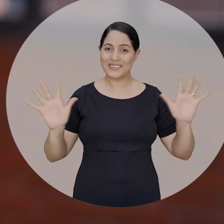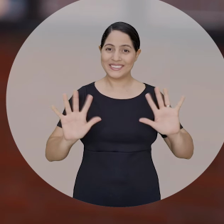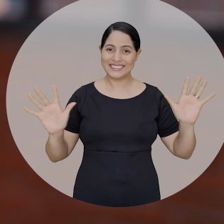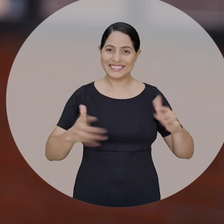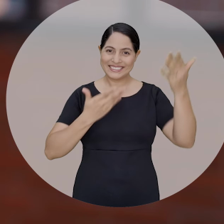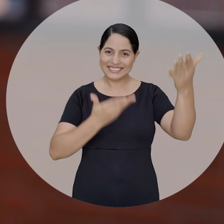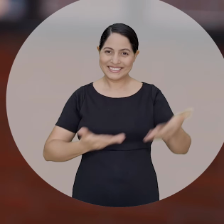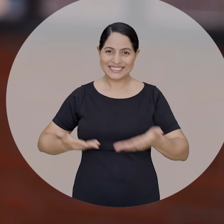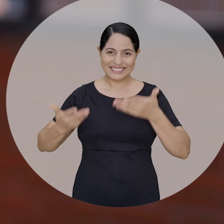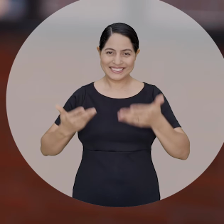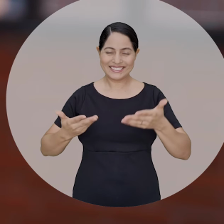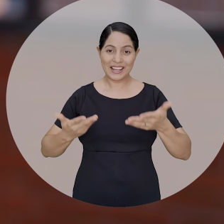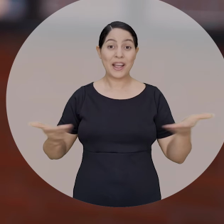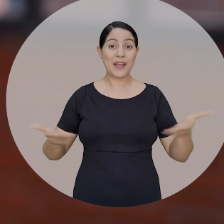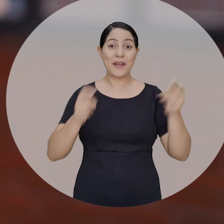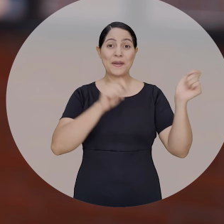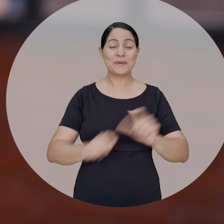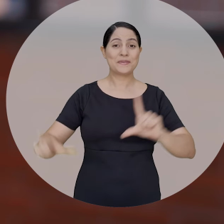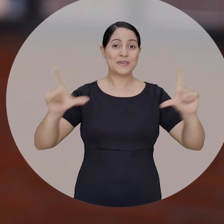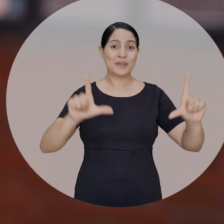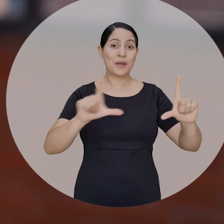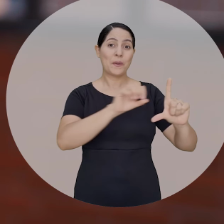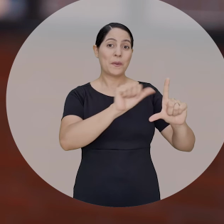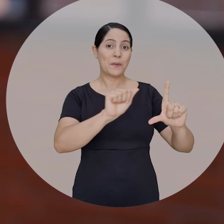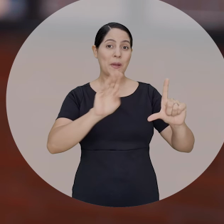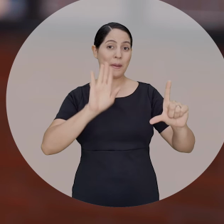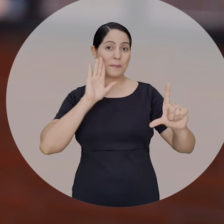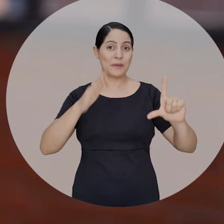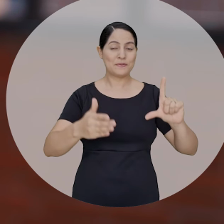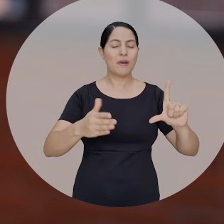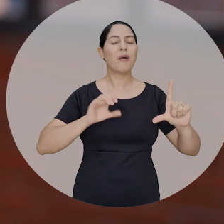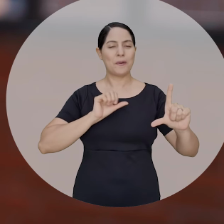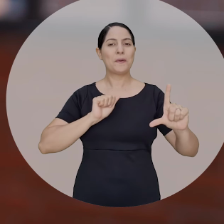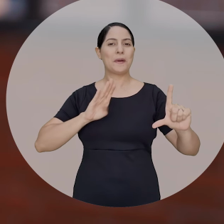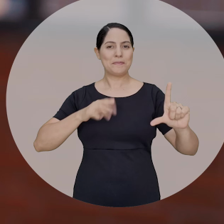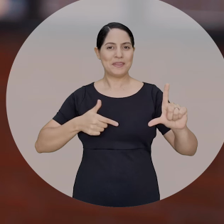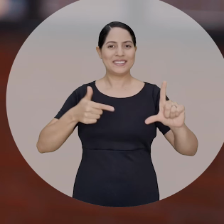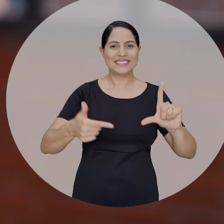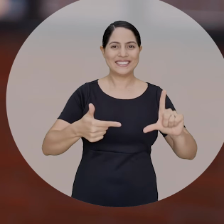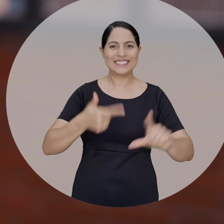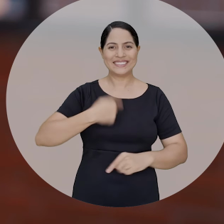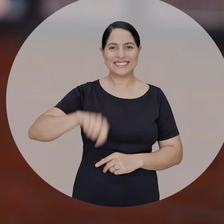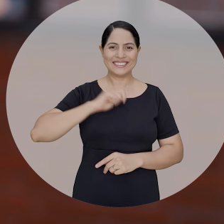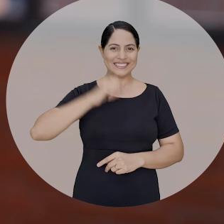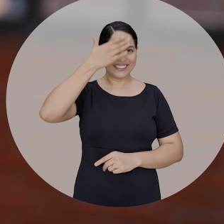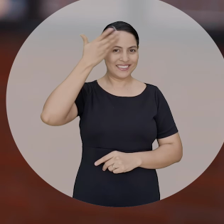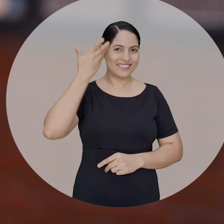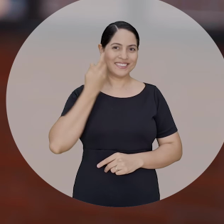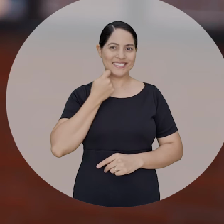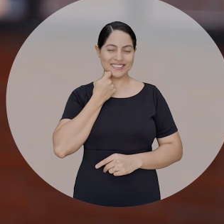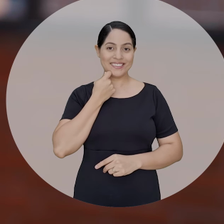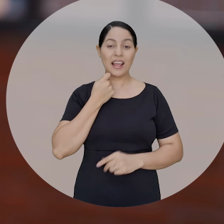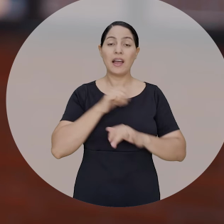Seja muito bem-vinda e muito bem-vindo a mais um programa Pela Ordem, uma produção da OAB Nacional. Eu sou a Aline Araújo e trago para